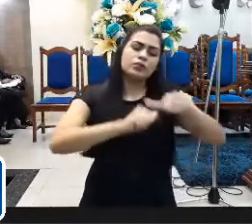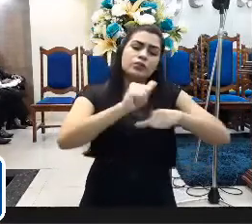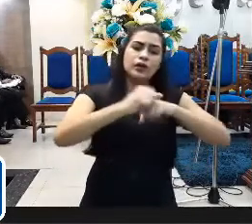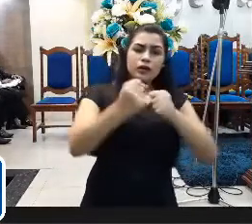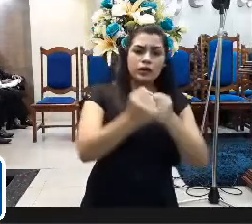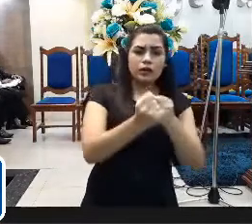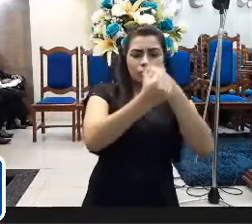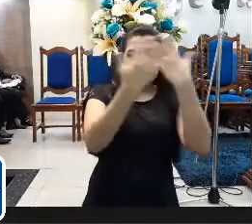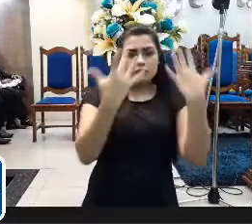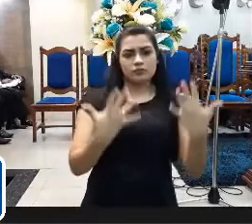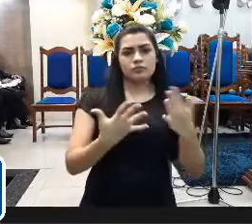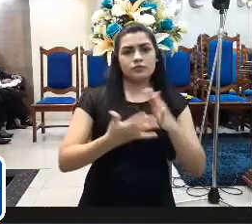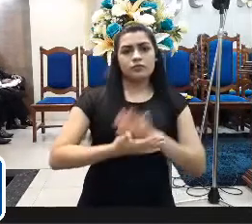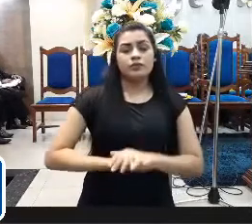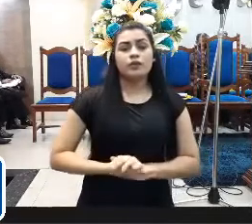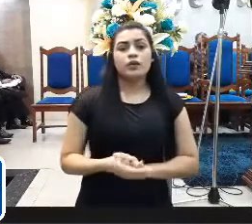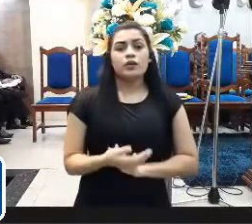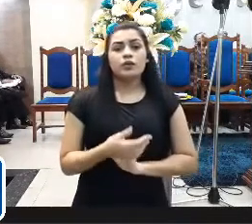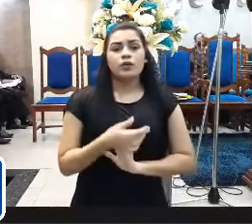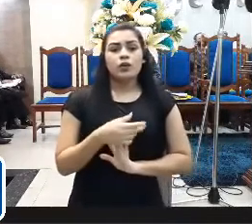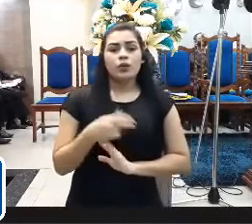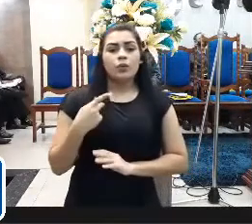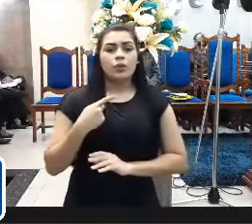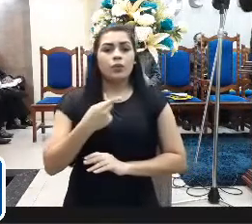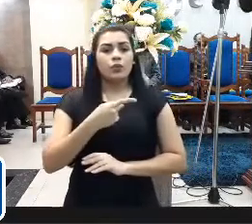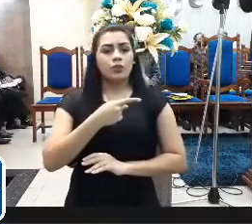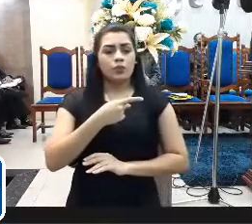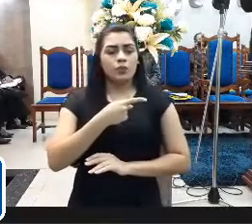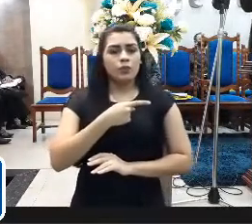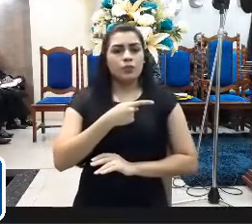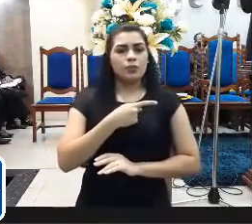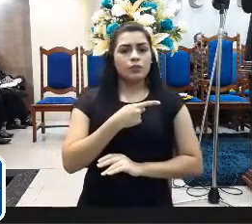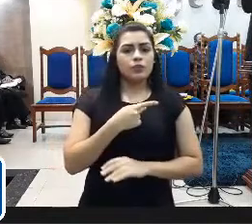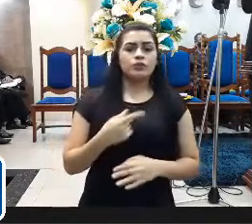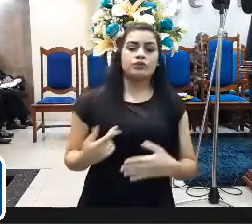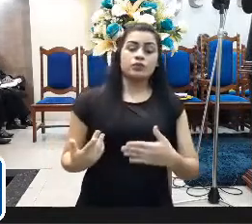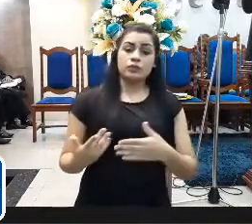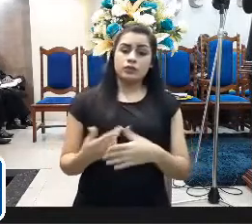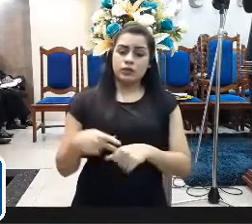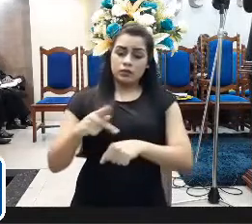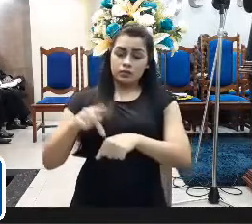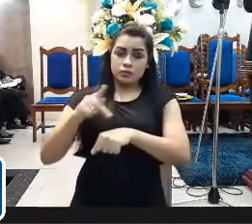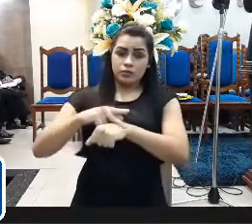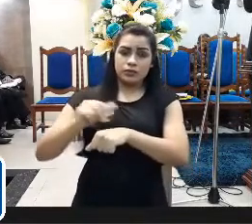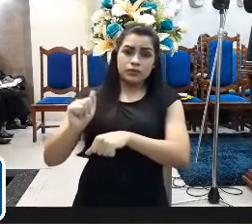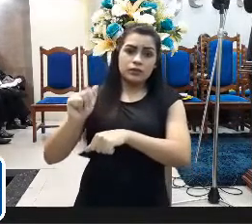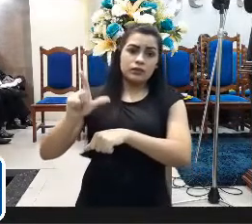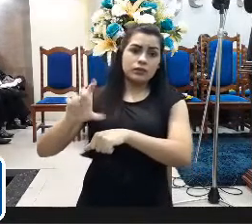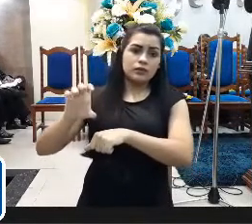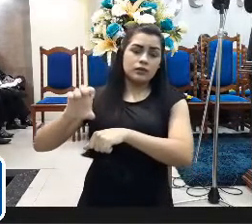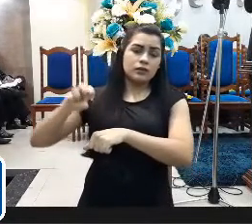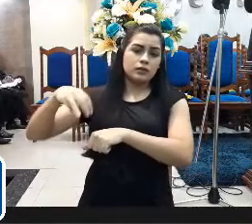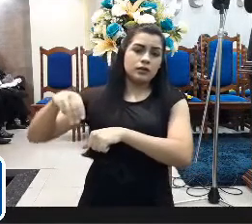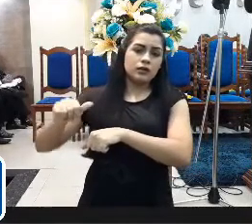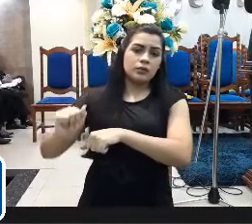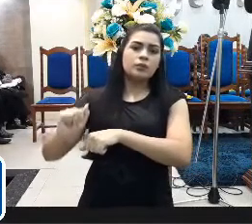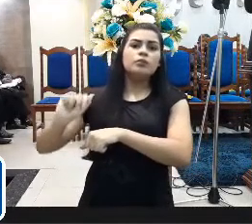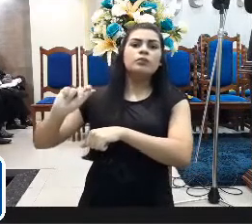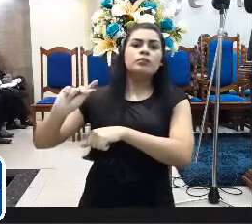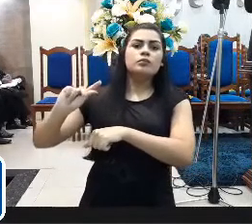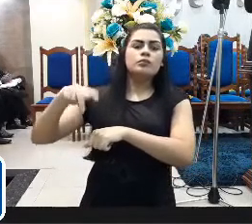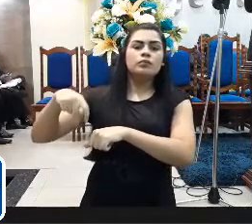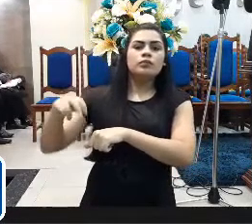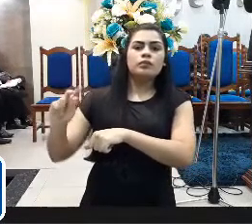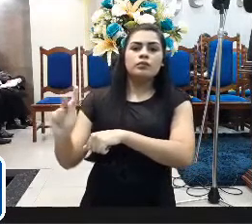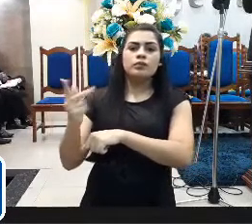Houve Homer, um pastor que é da Alemanha, ele é intérprete da Bíblia, ele disse uma coisa interessante, ele disse que a